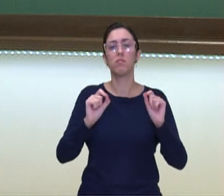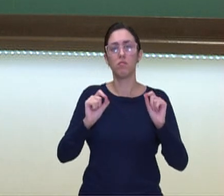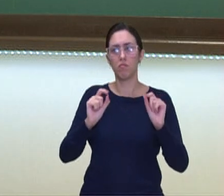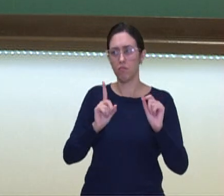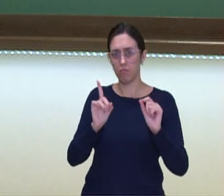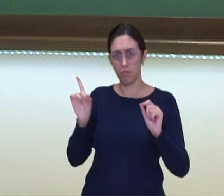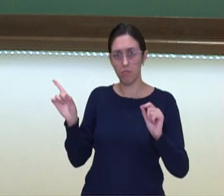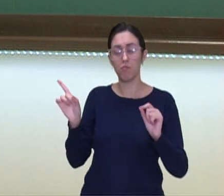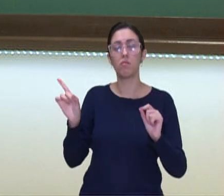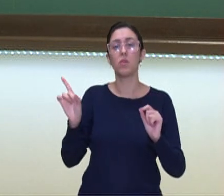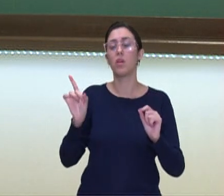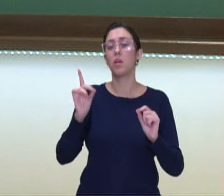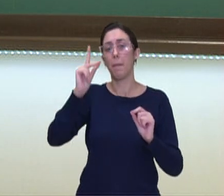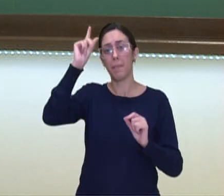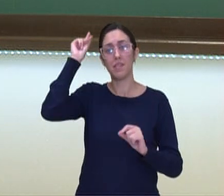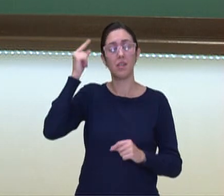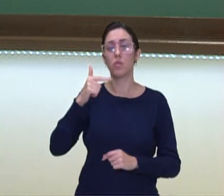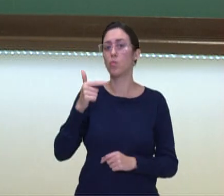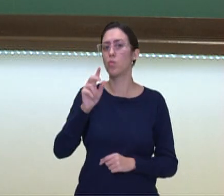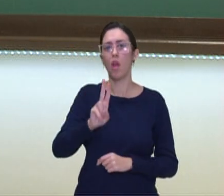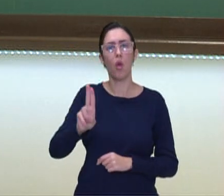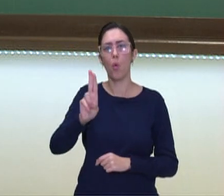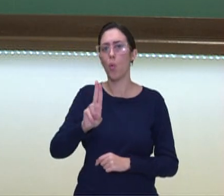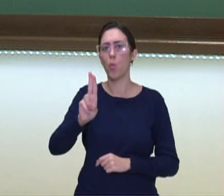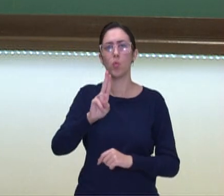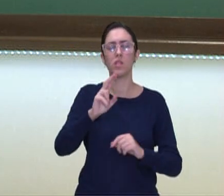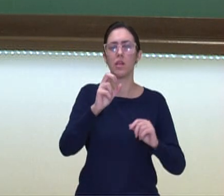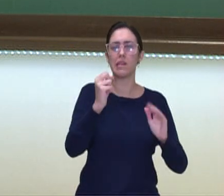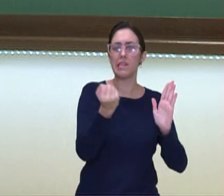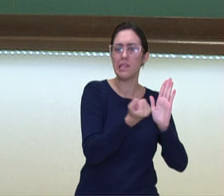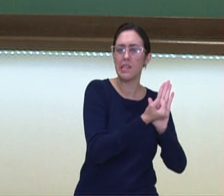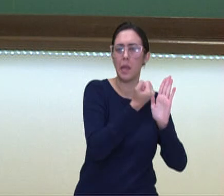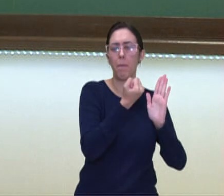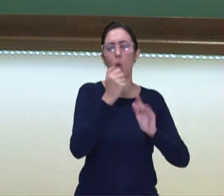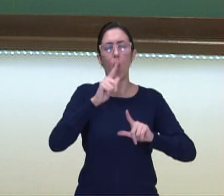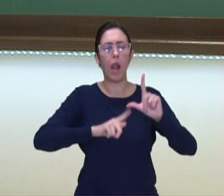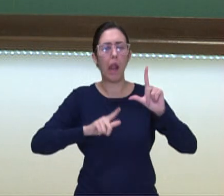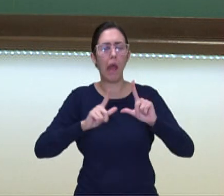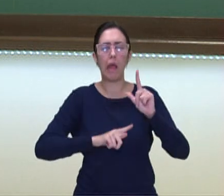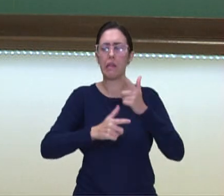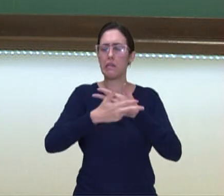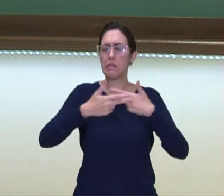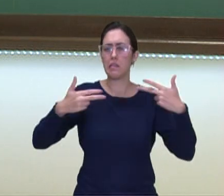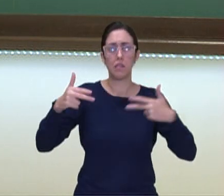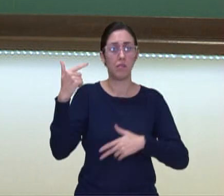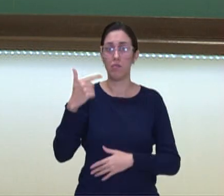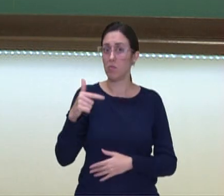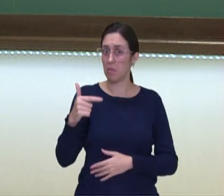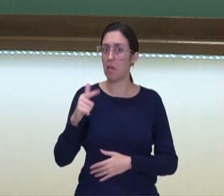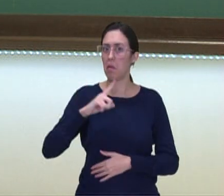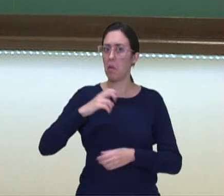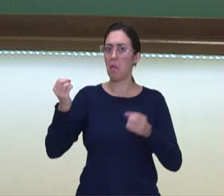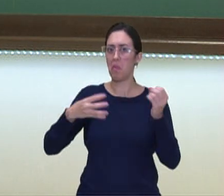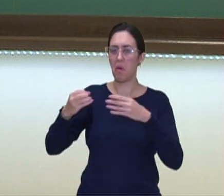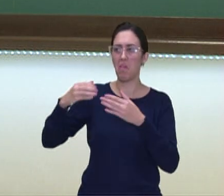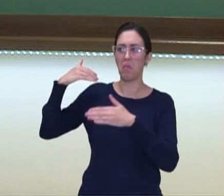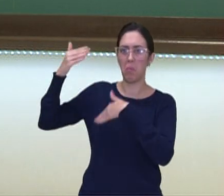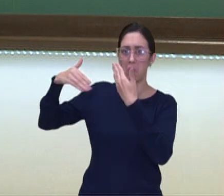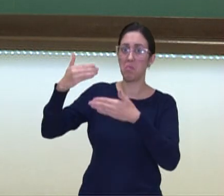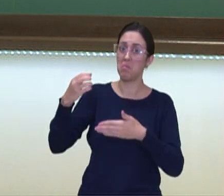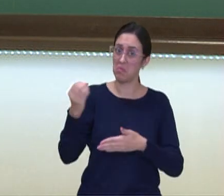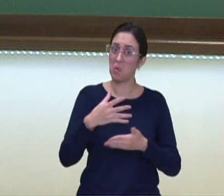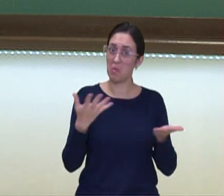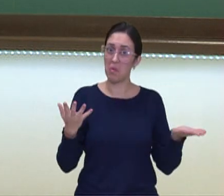a presença dos sinais operatórios que nós usamos hoje e sem os números que nós usamos hoje. Então, veja o quanto nós evoluímos. Bacana,